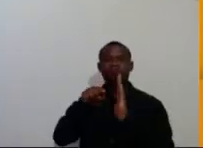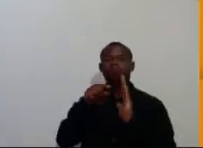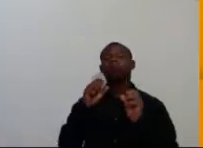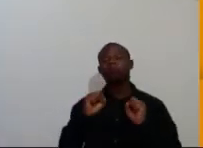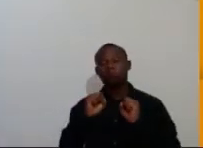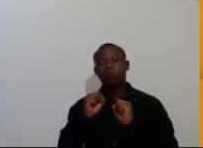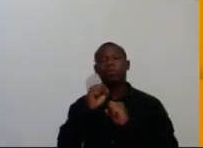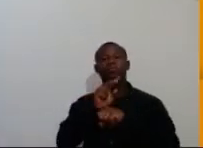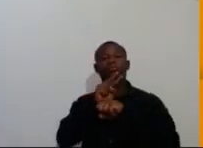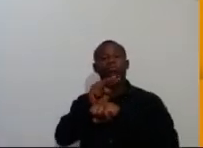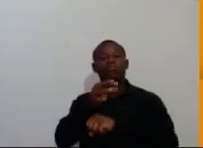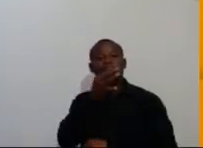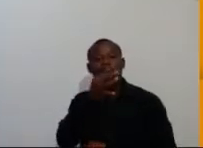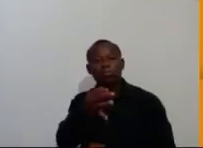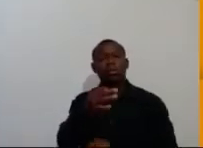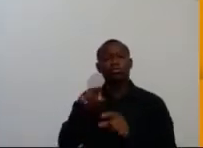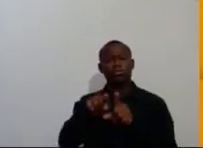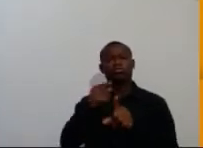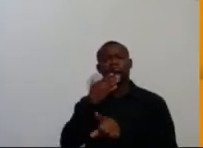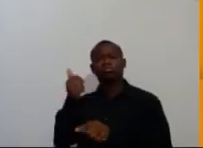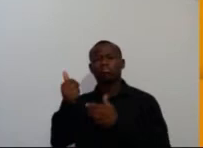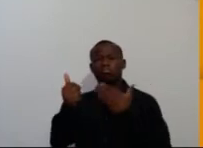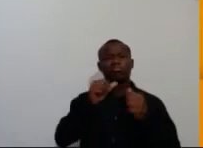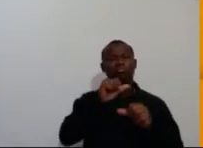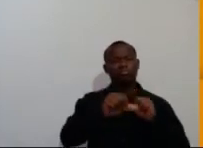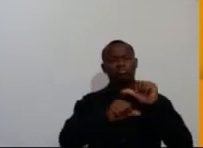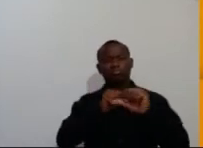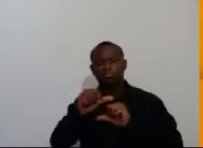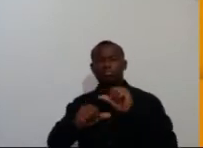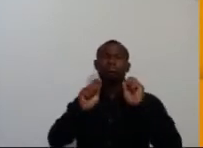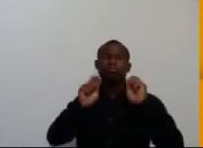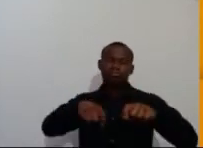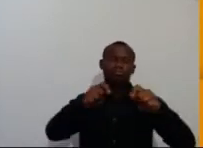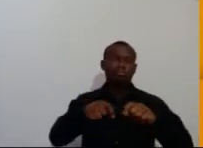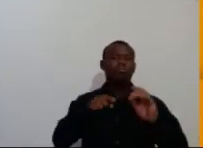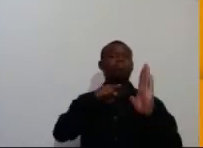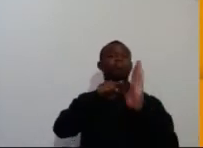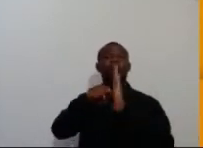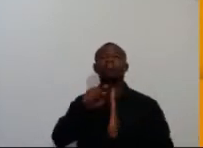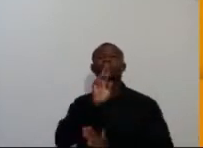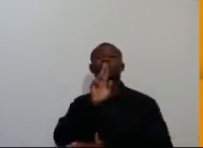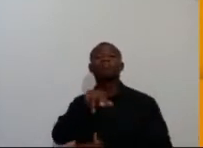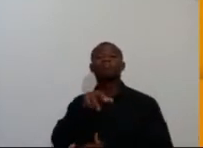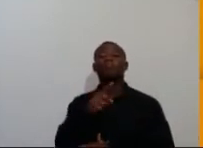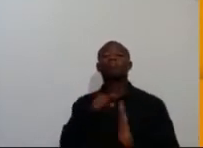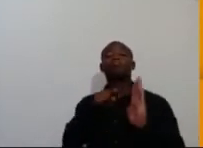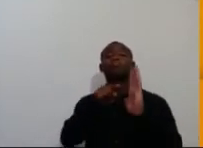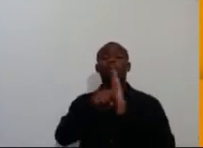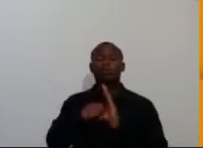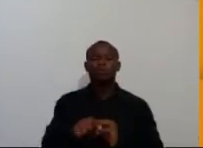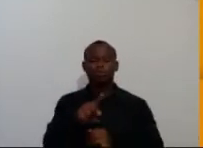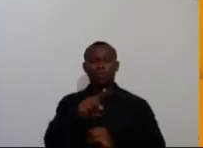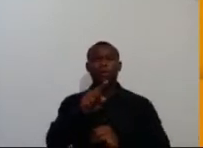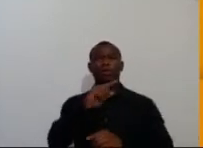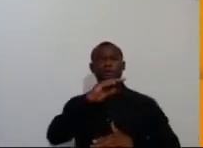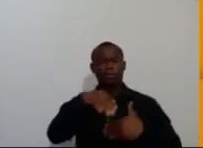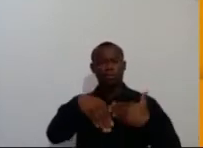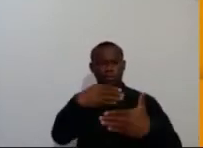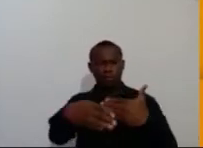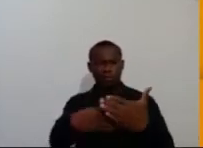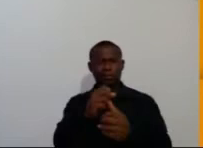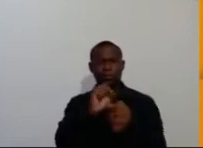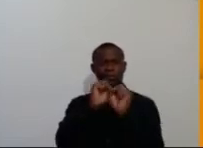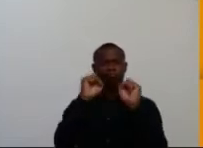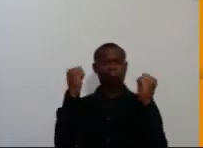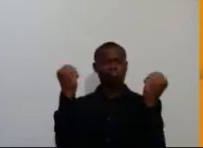melhorar. Vocês irão disponibilizar... E aí ela faz uma pergunta. Vocês irão disponibilizar este conteúdo? Fica a dica. Vamos